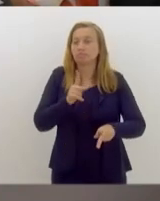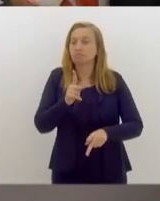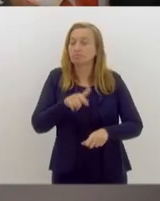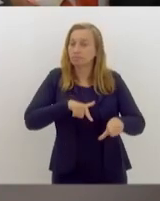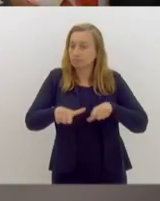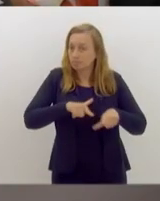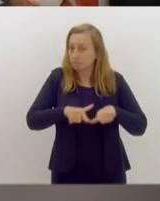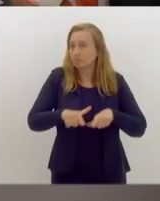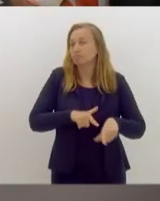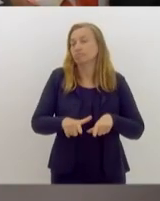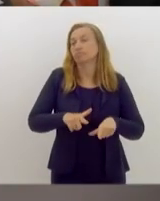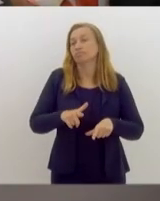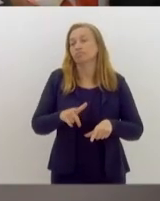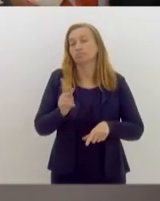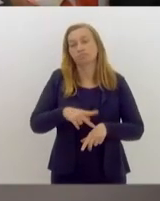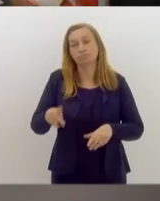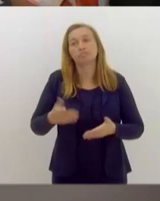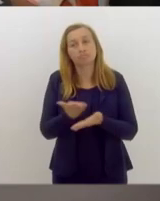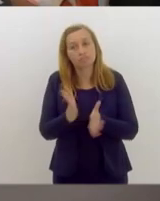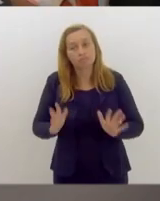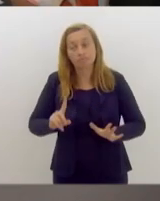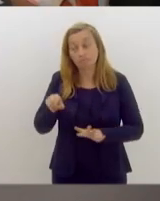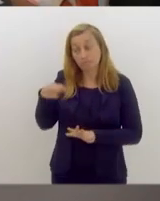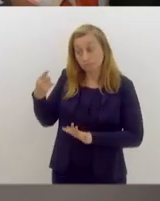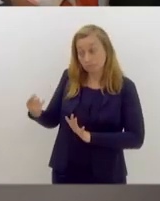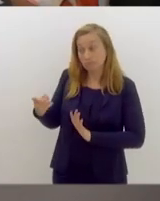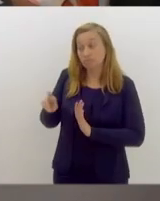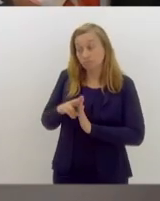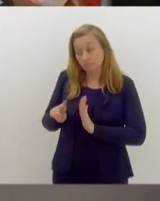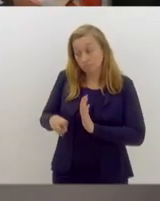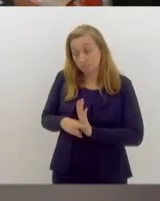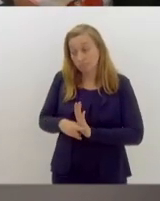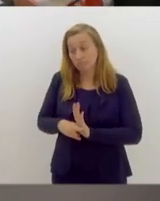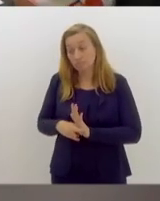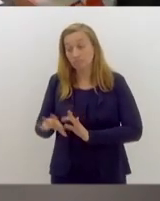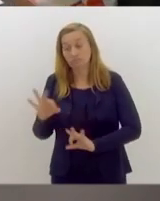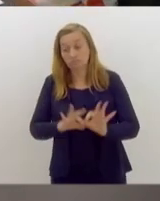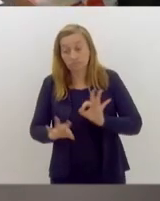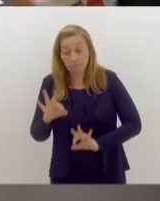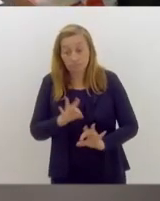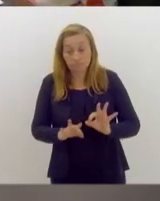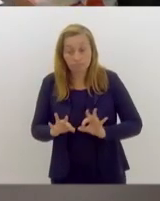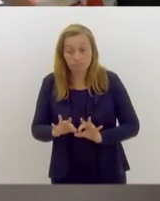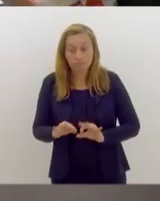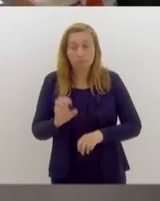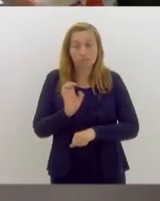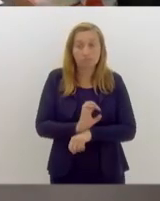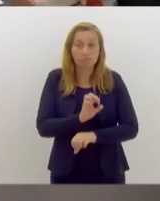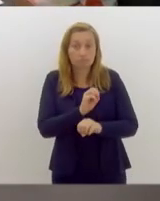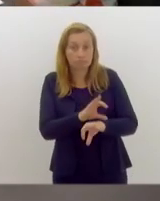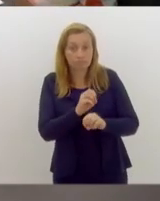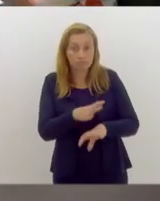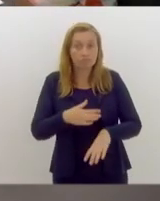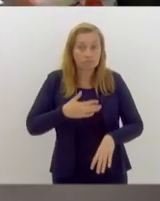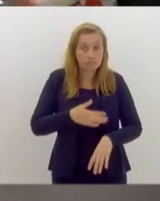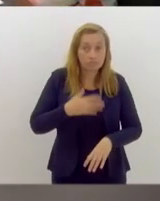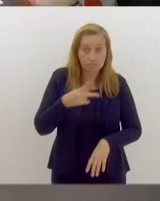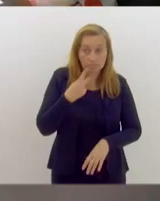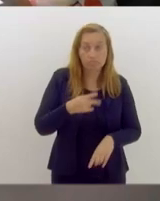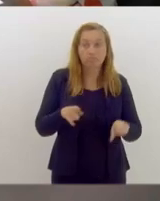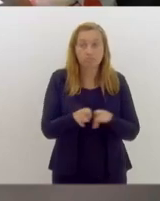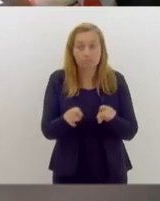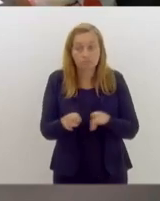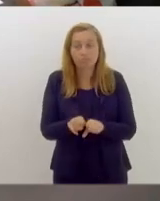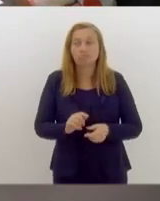né? Outras diretrizes que são previstas no Plano Estadual de Educação, que eu gostaria de ressaltar